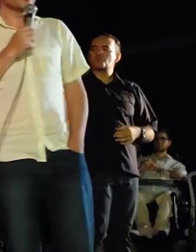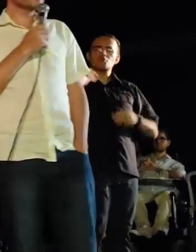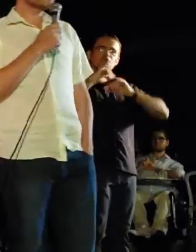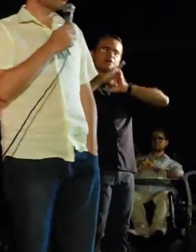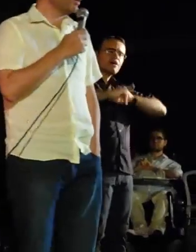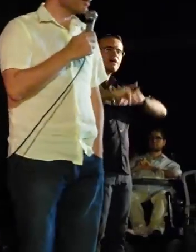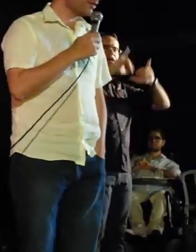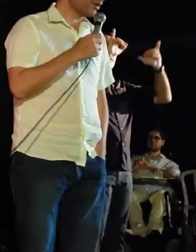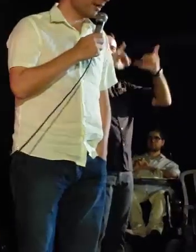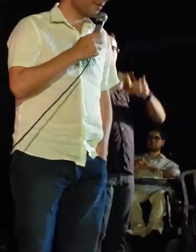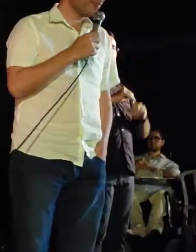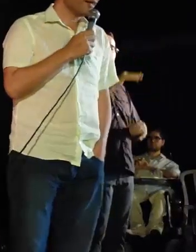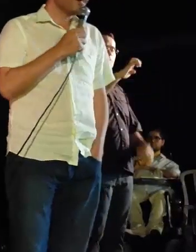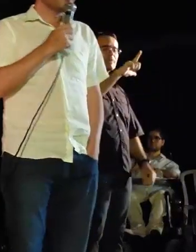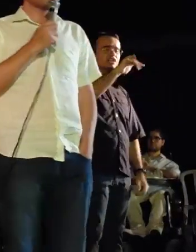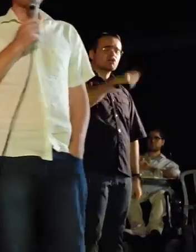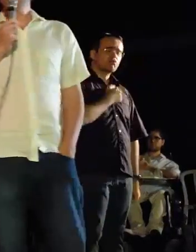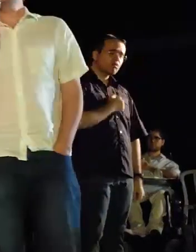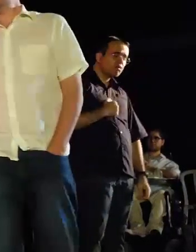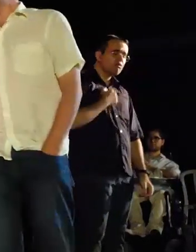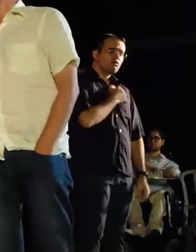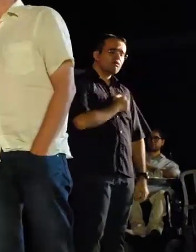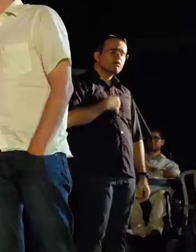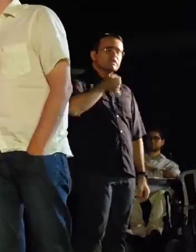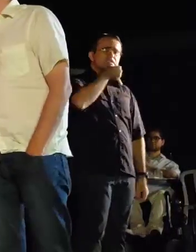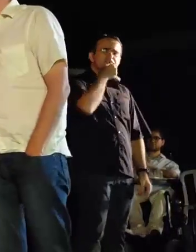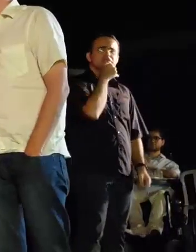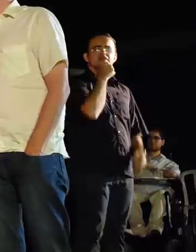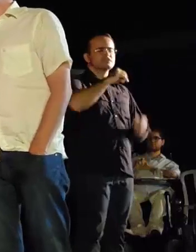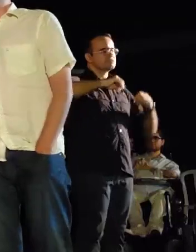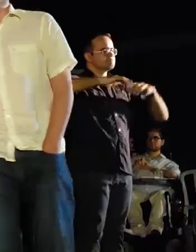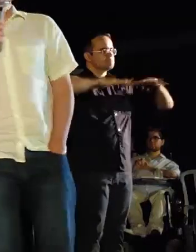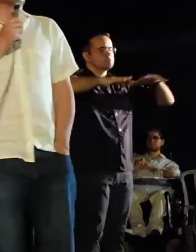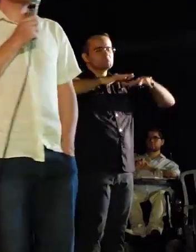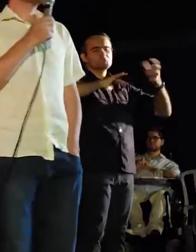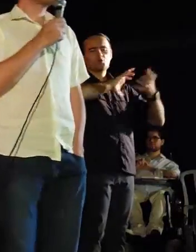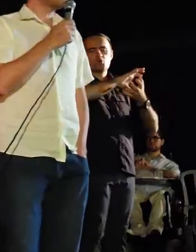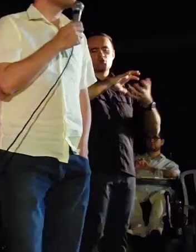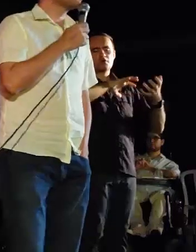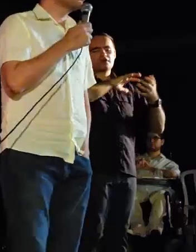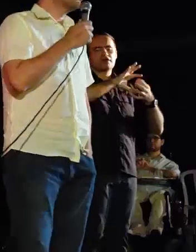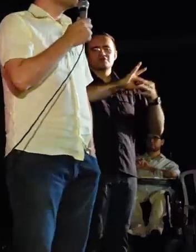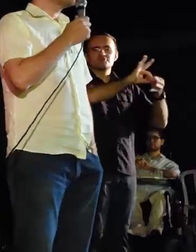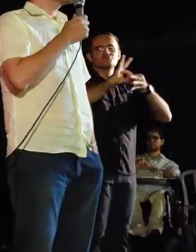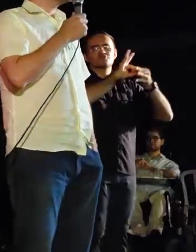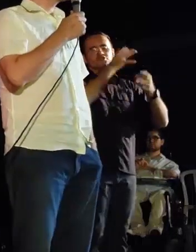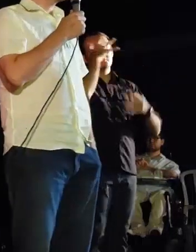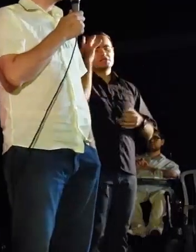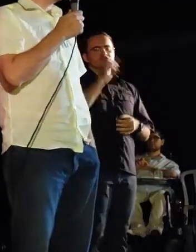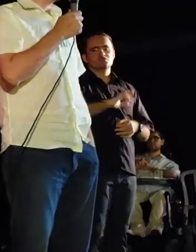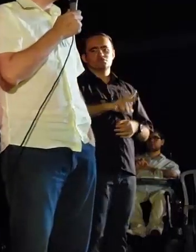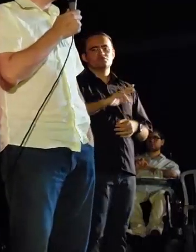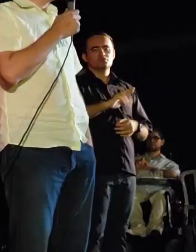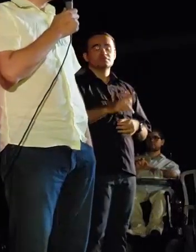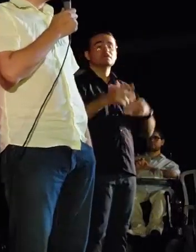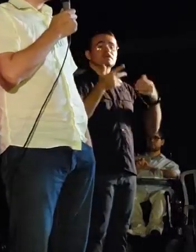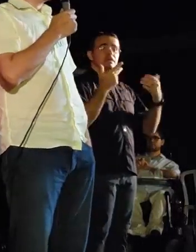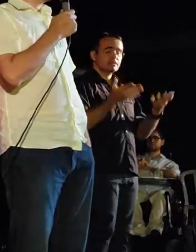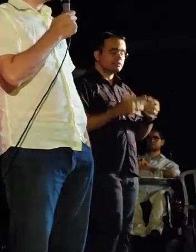não mobiliza ninguém. Eu quero muito lhe agradecer por isso e dizer que, de fato, nós saímos daqui